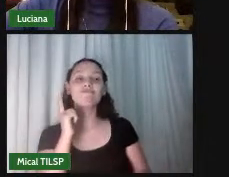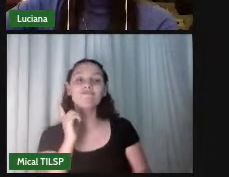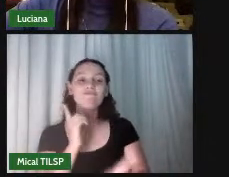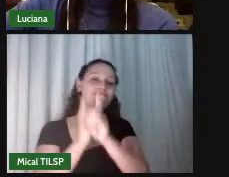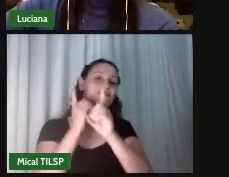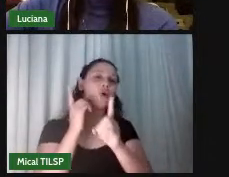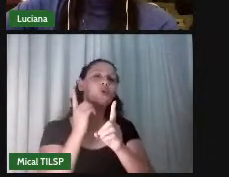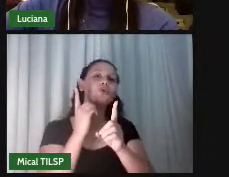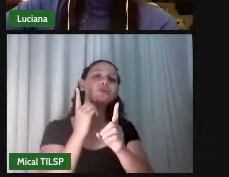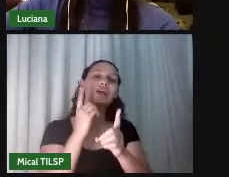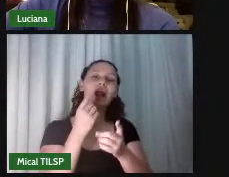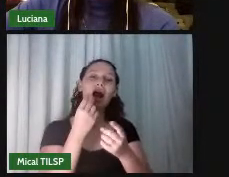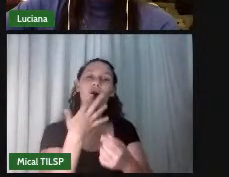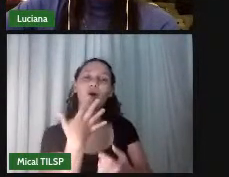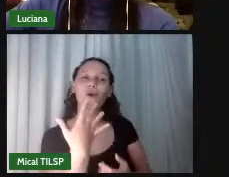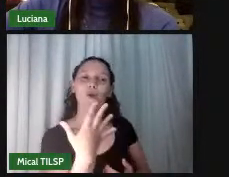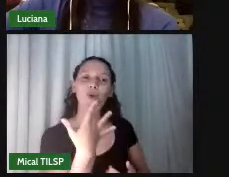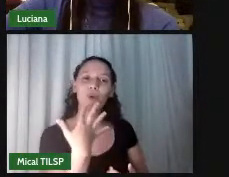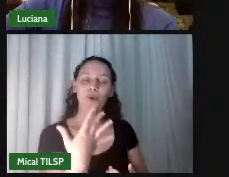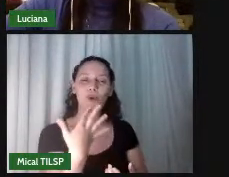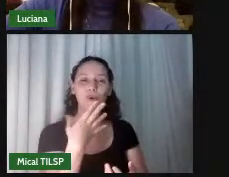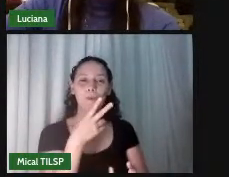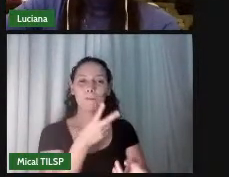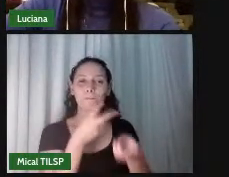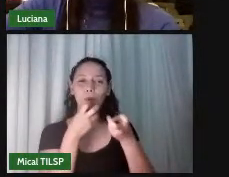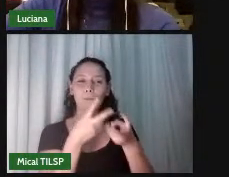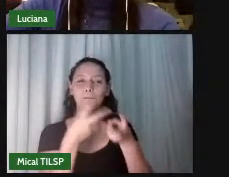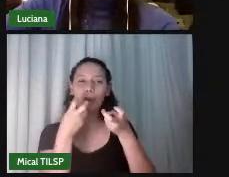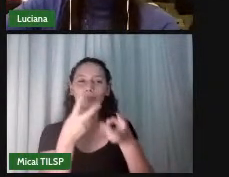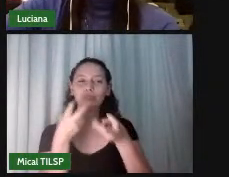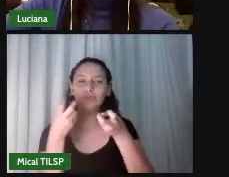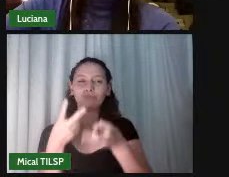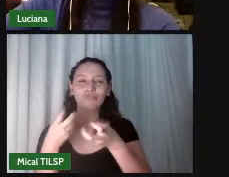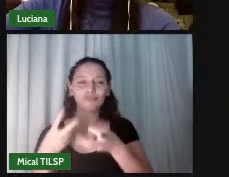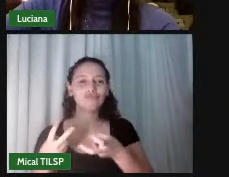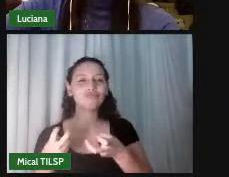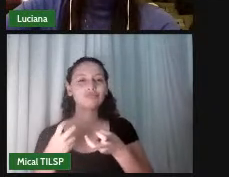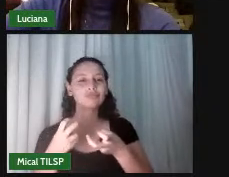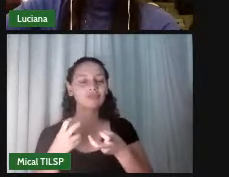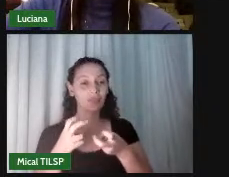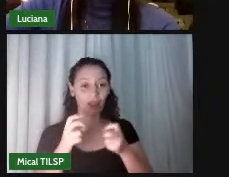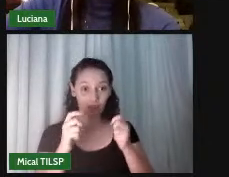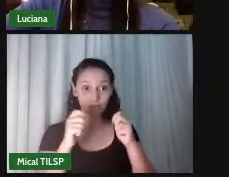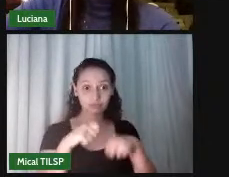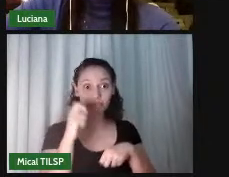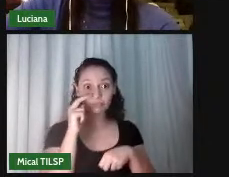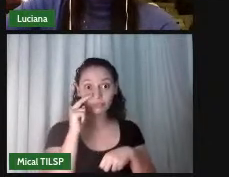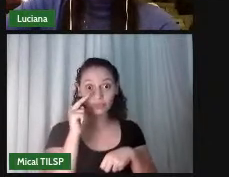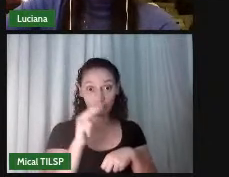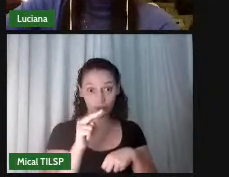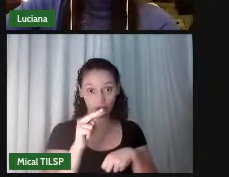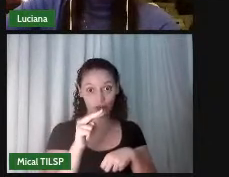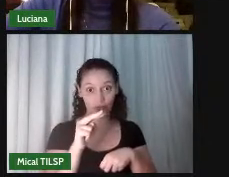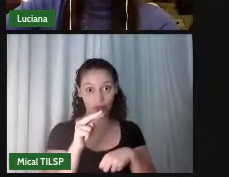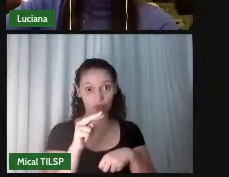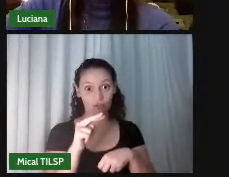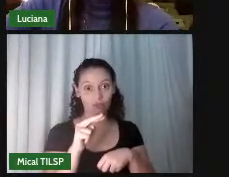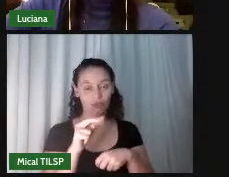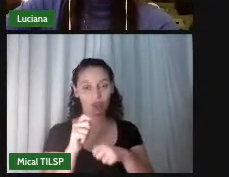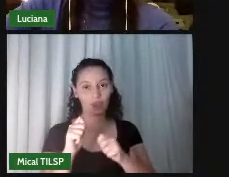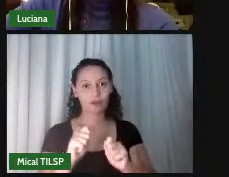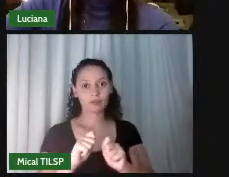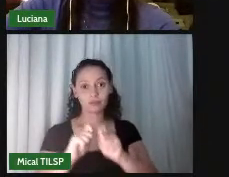dos materiais odontológicos, tá? E aí a gente consegue ver de um dos lados o protocolo de uso com